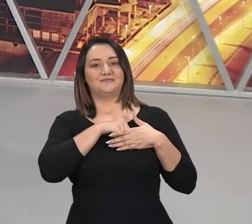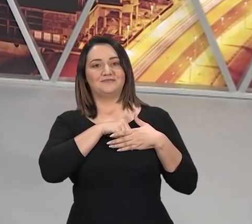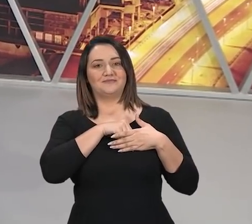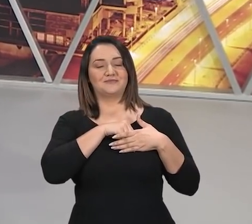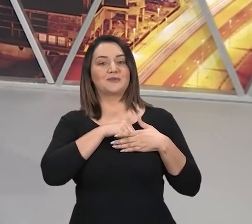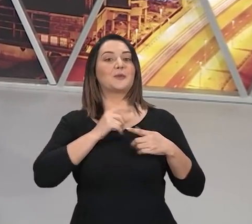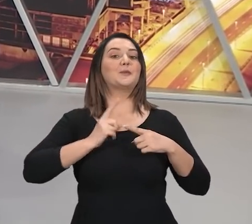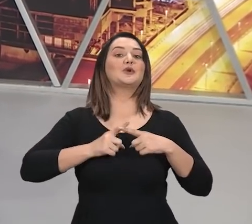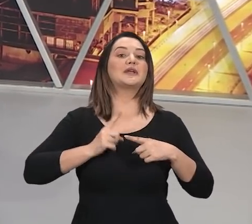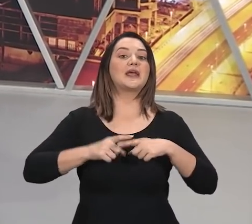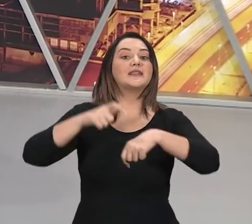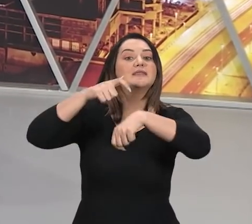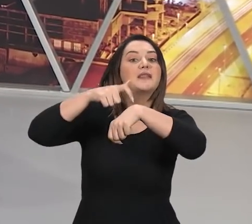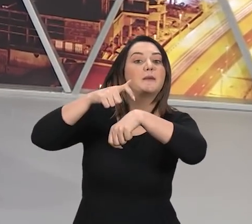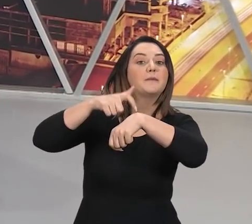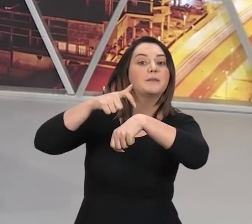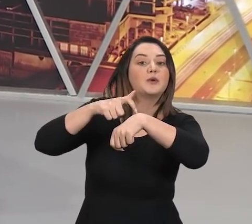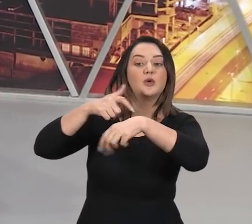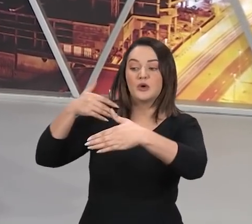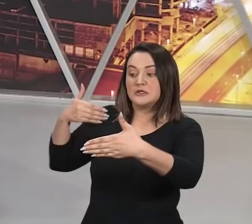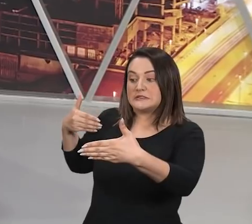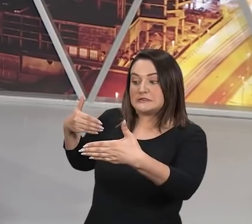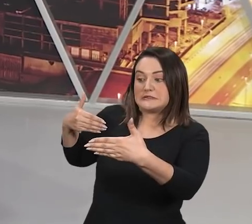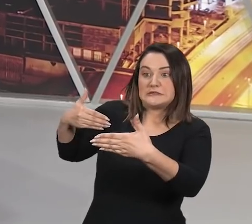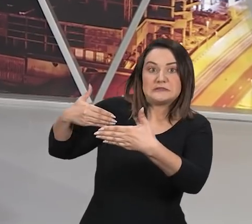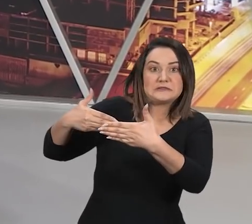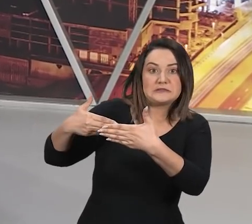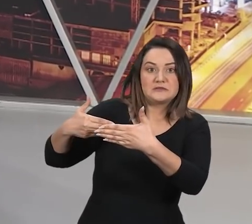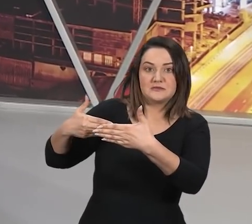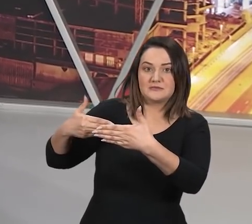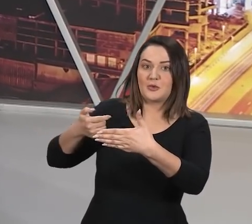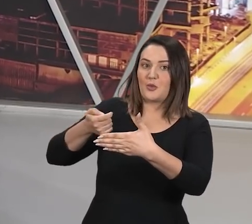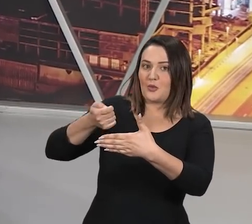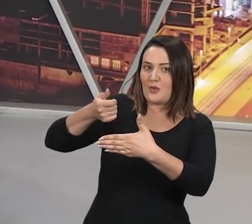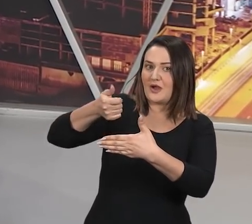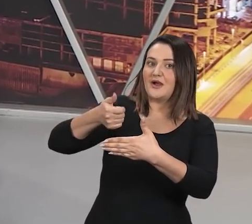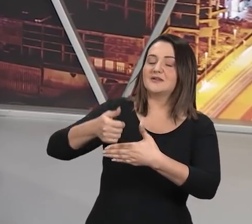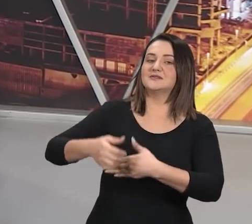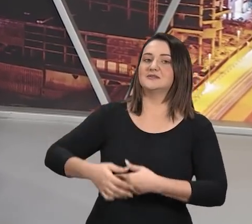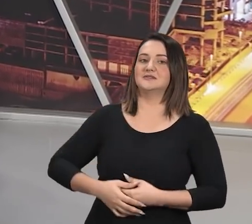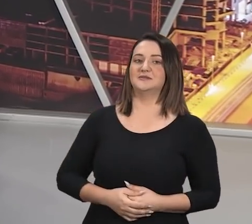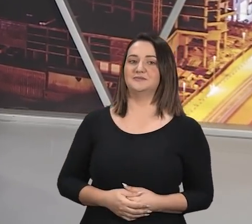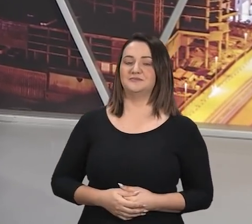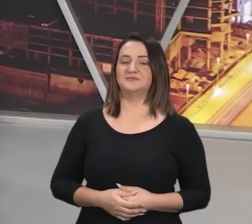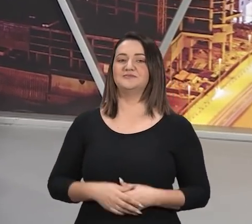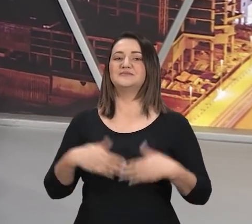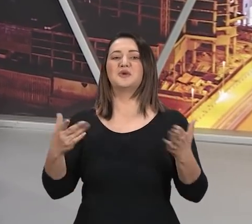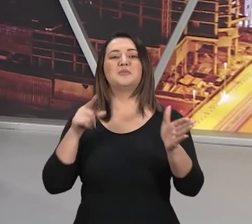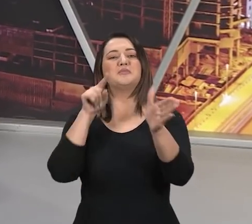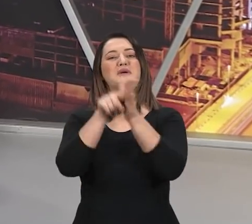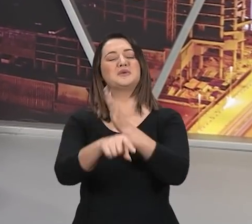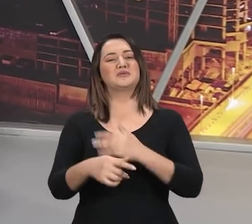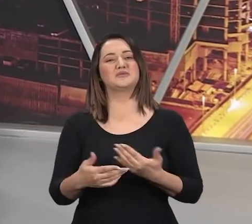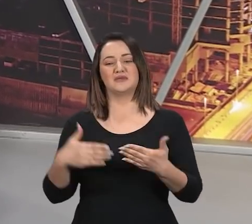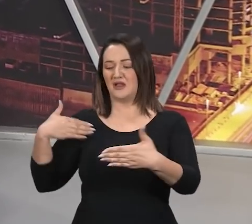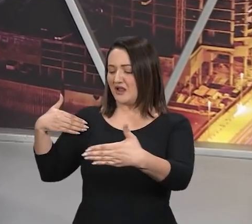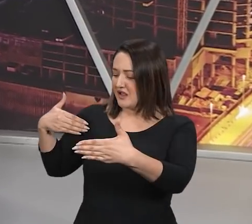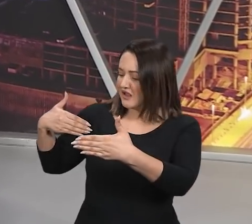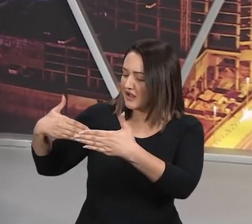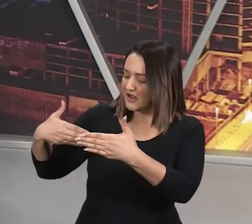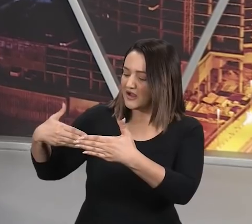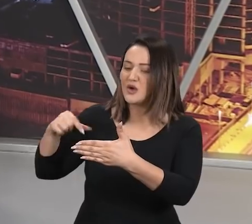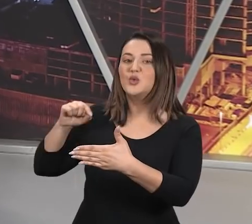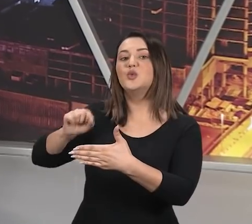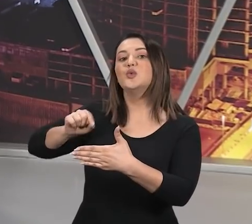coisas escritas aqui, porque o tempo está próximo. Então, a pergunta